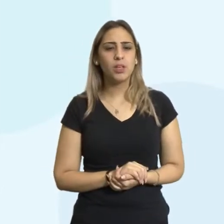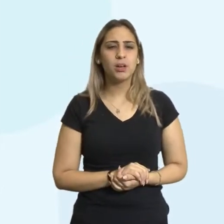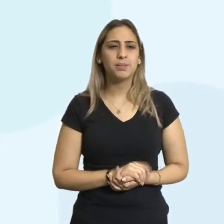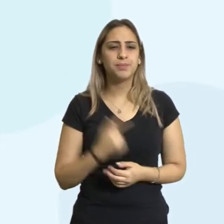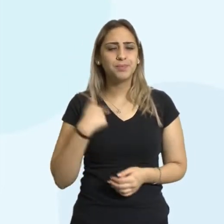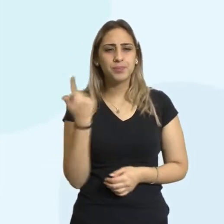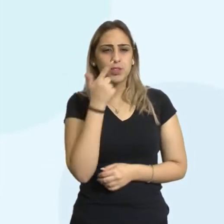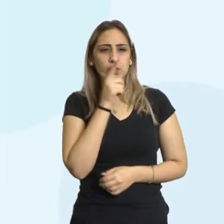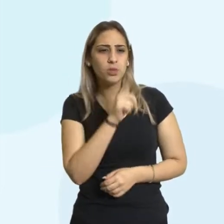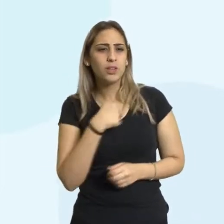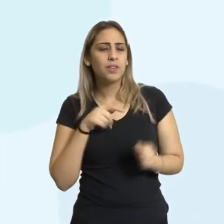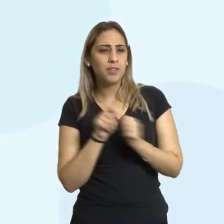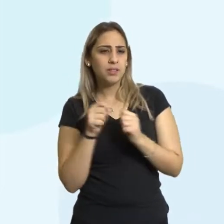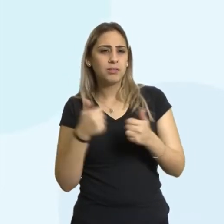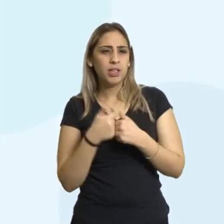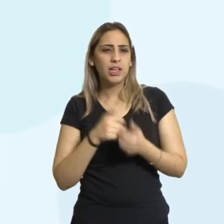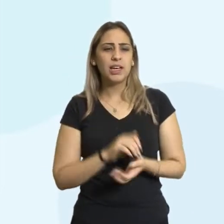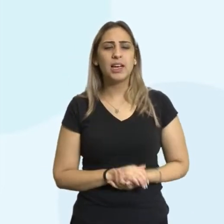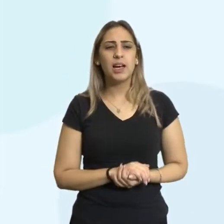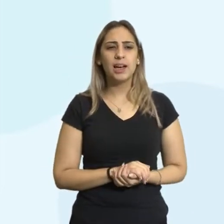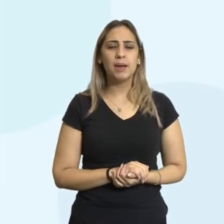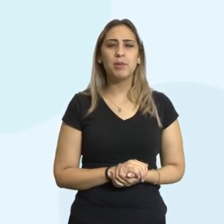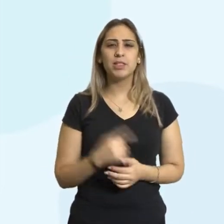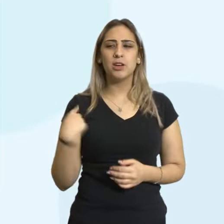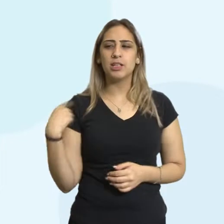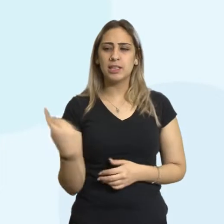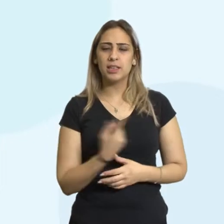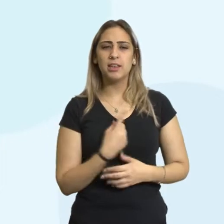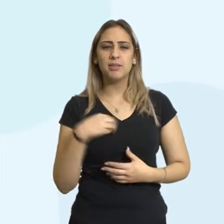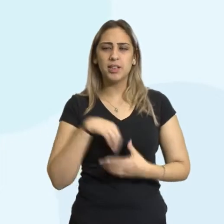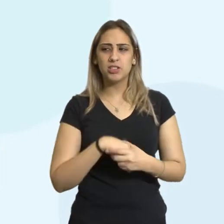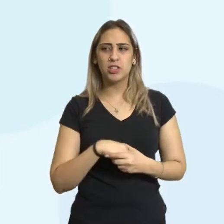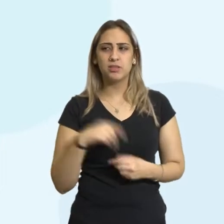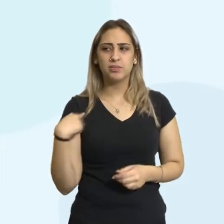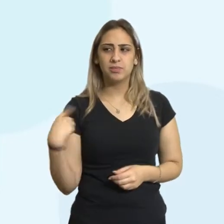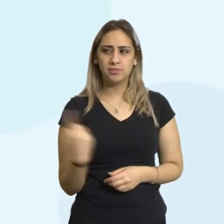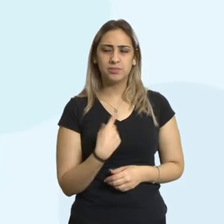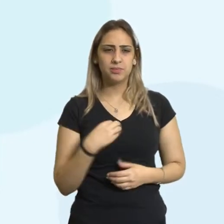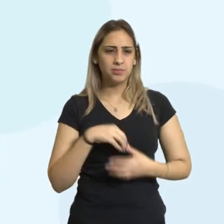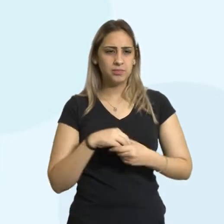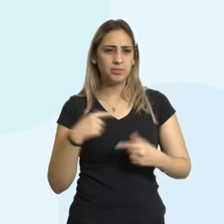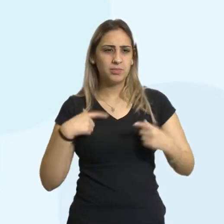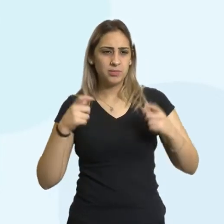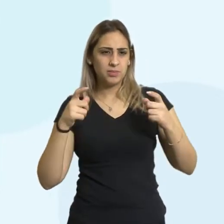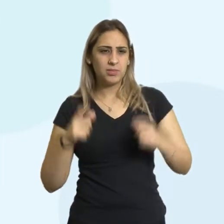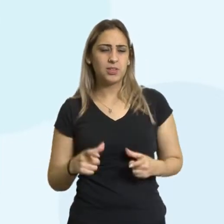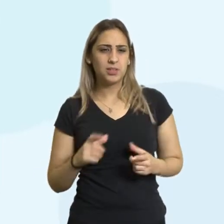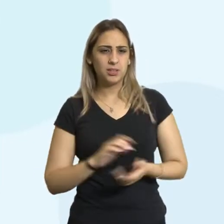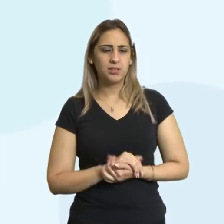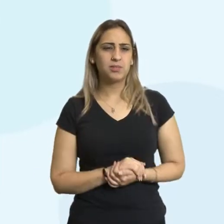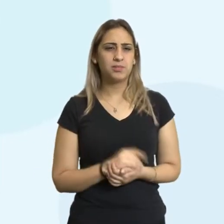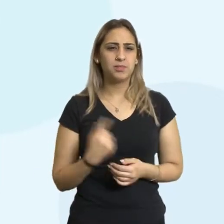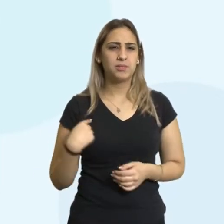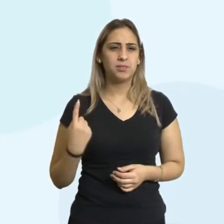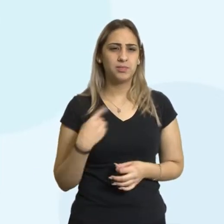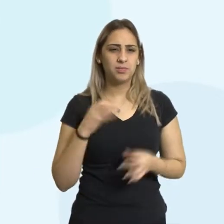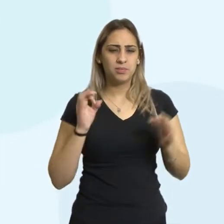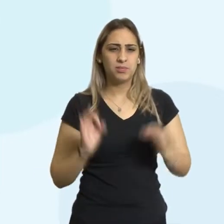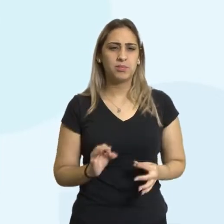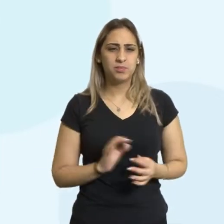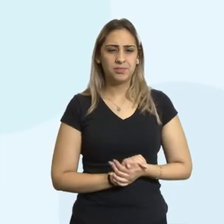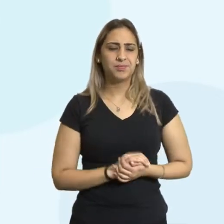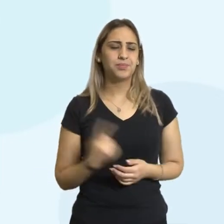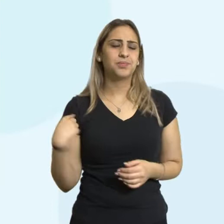a gente consegue fazer associação consciências humanas lembranças Lembrando que não ciências humanas é onde o estudante principalmente aí nas